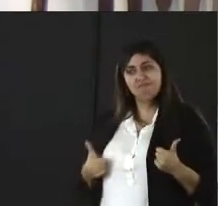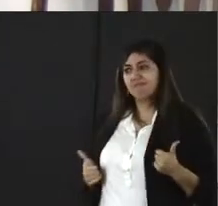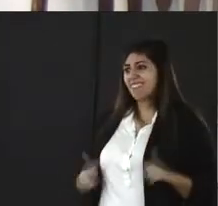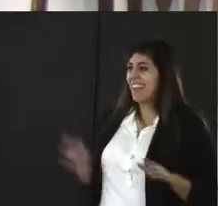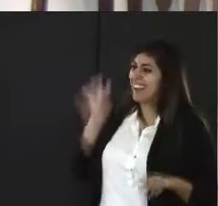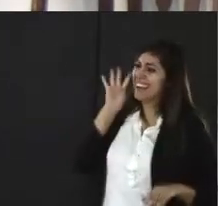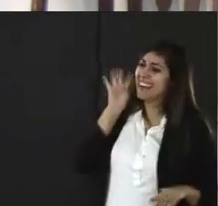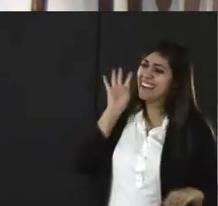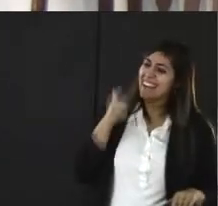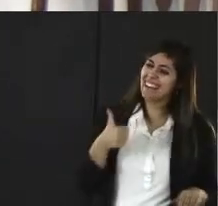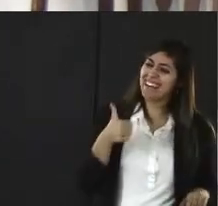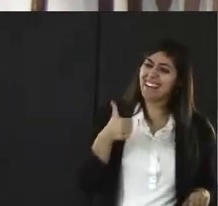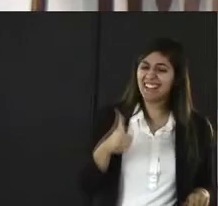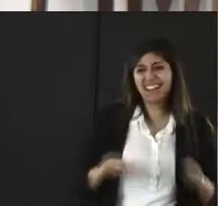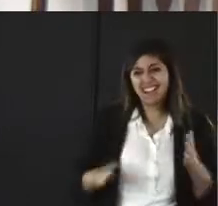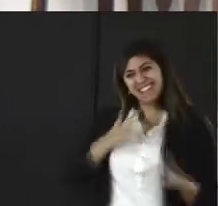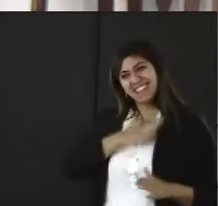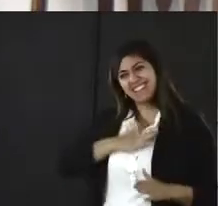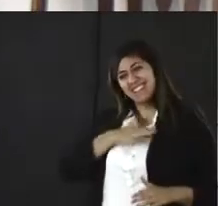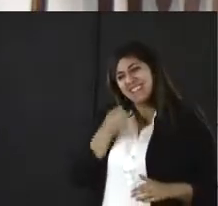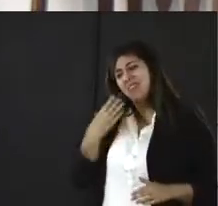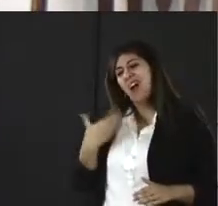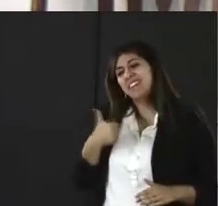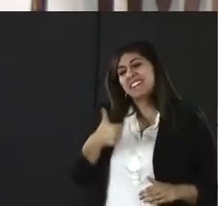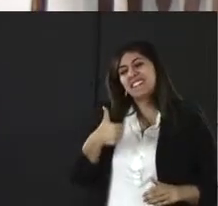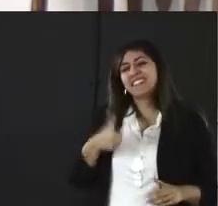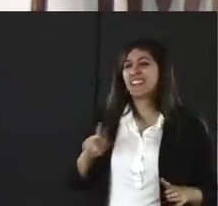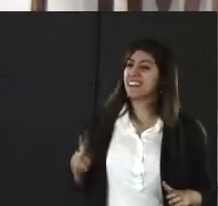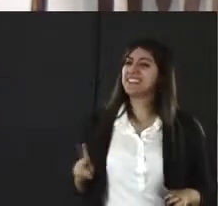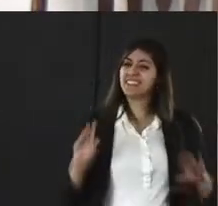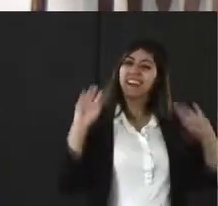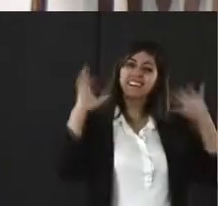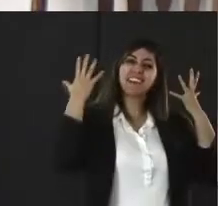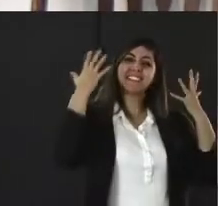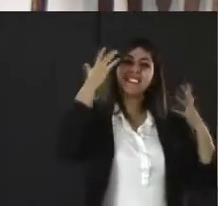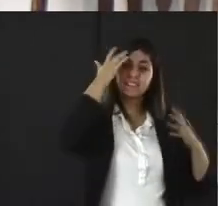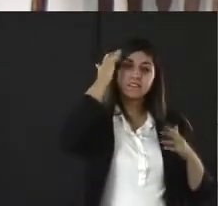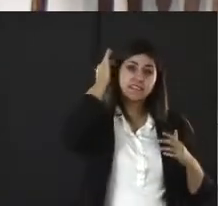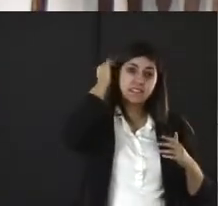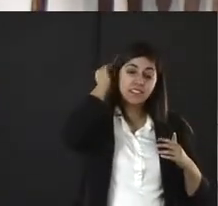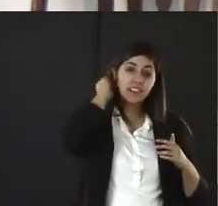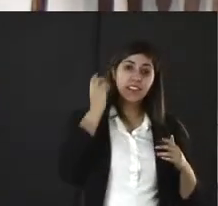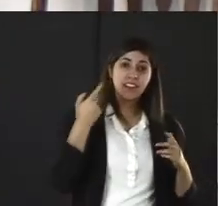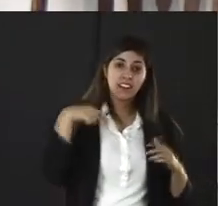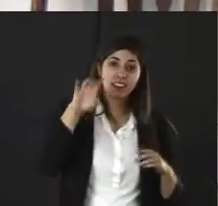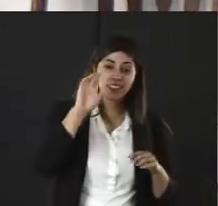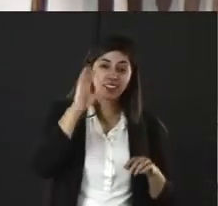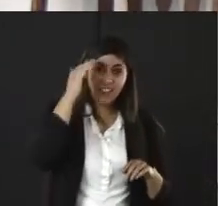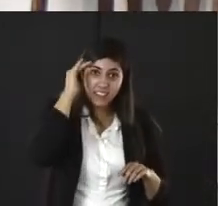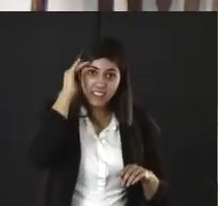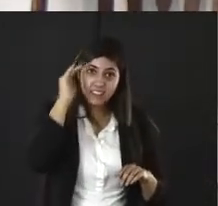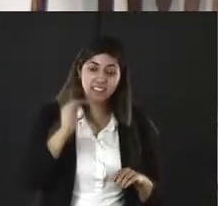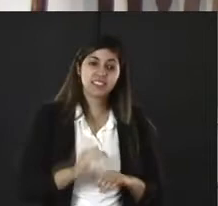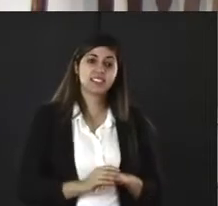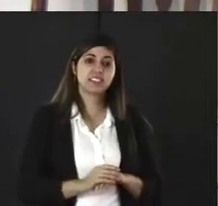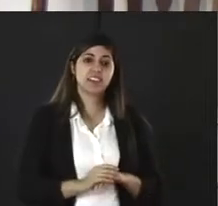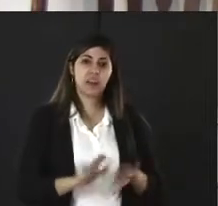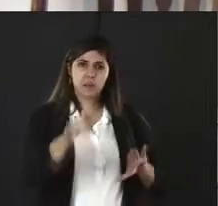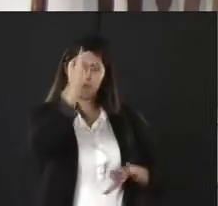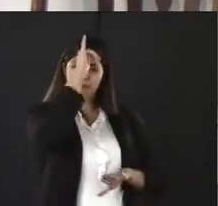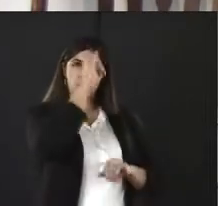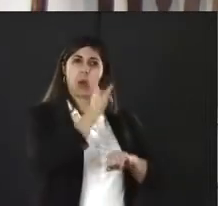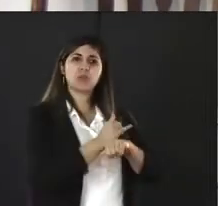tá bom que você gostou tá bom então sigamos com a festa não é o mestre-sala ficou